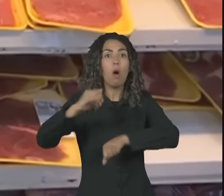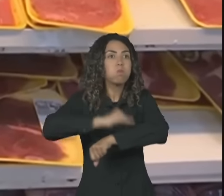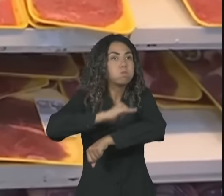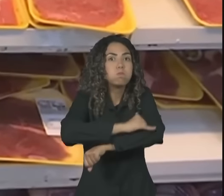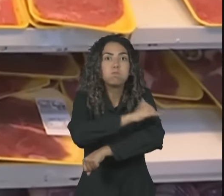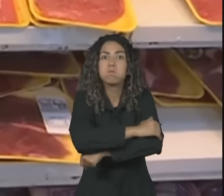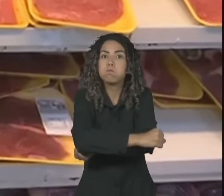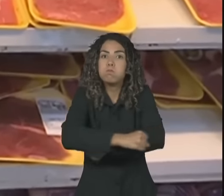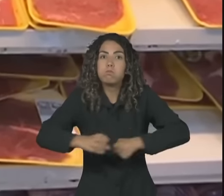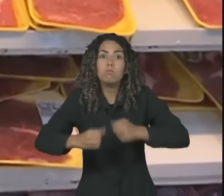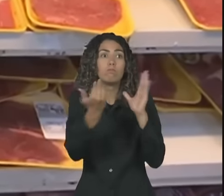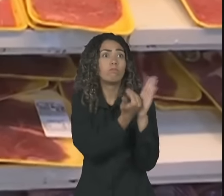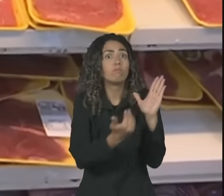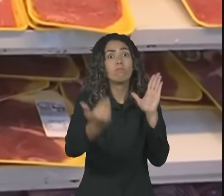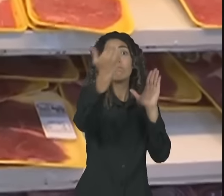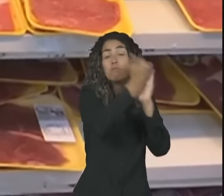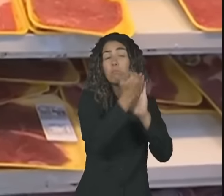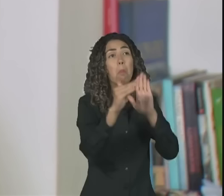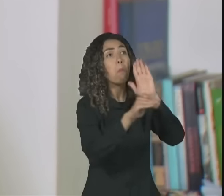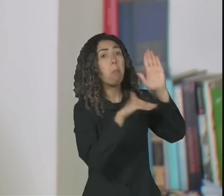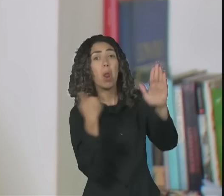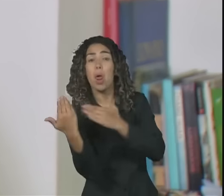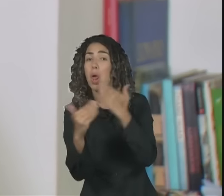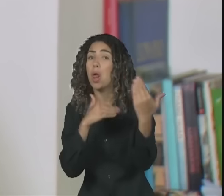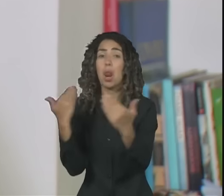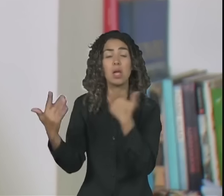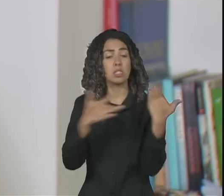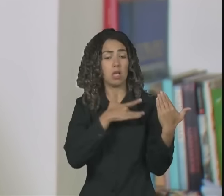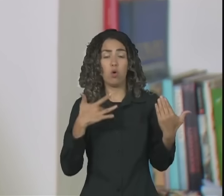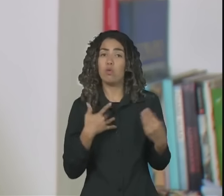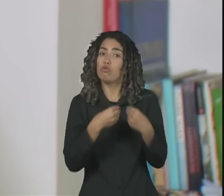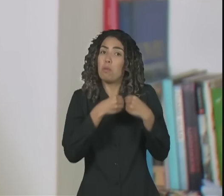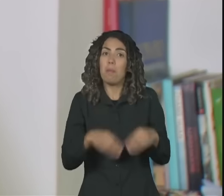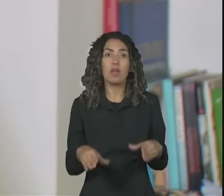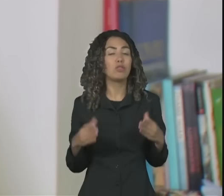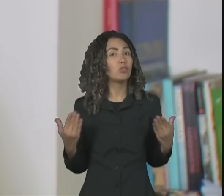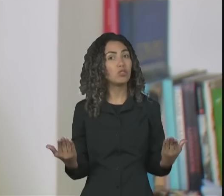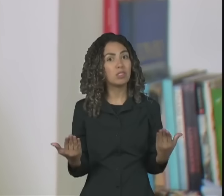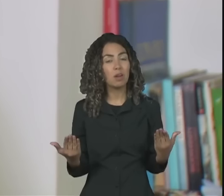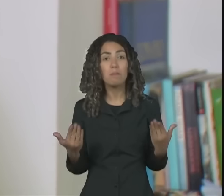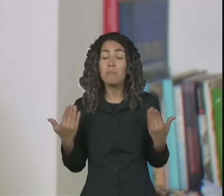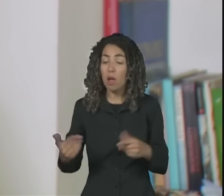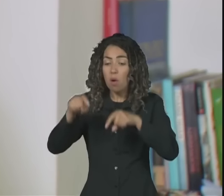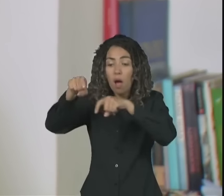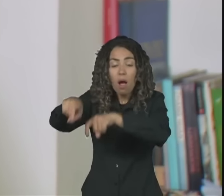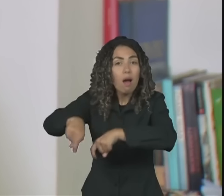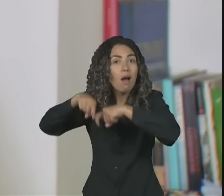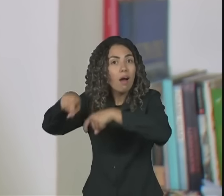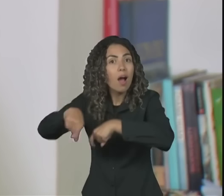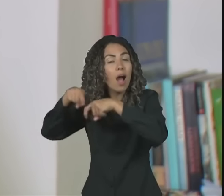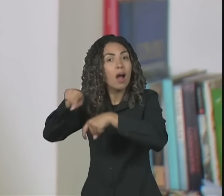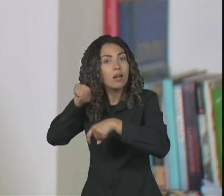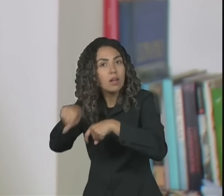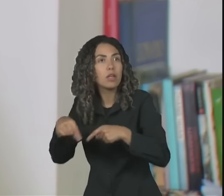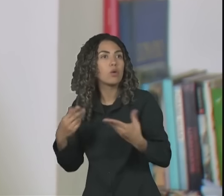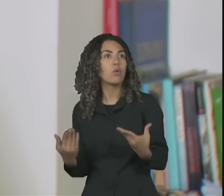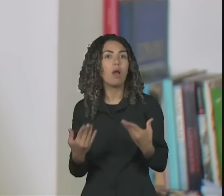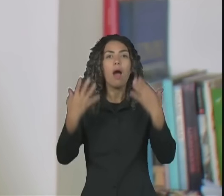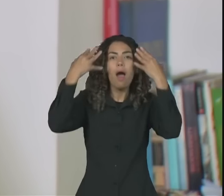doenças que mais matam no mundo. A produção agrícola e animal é cada vez mais